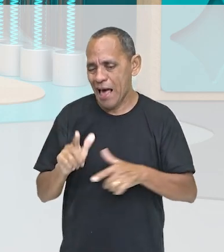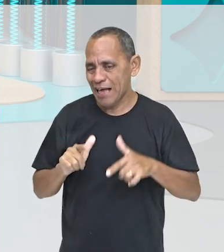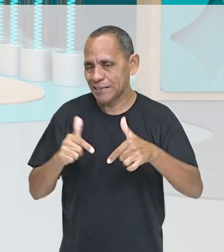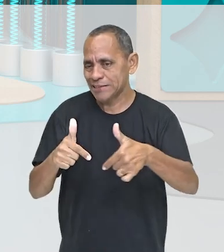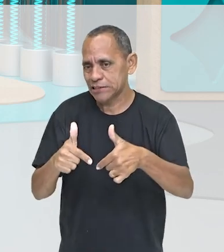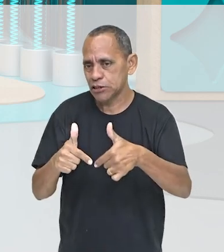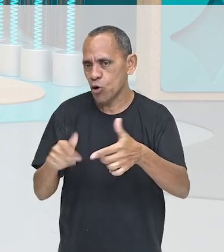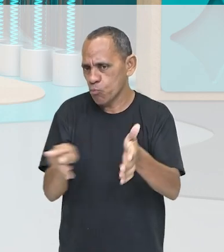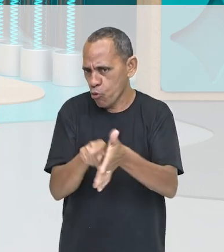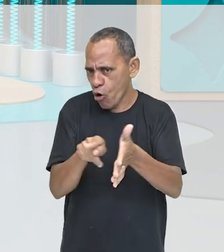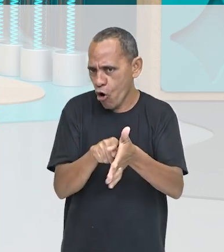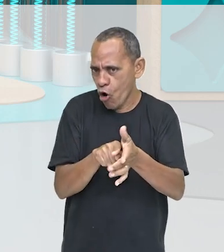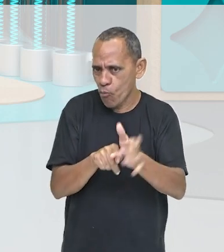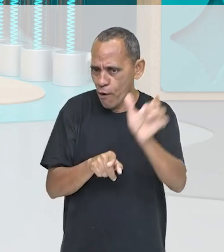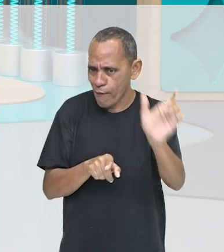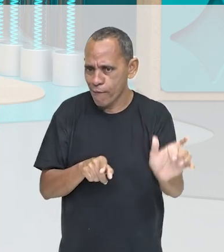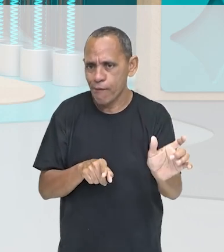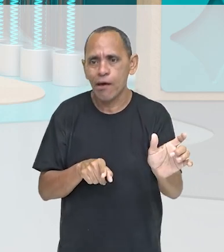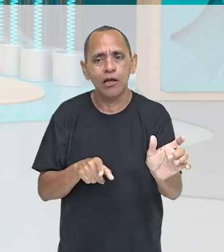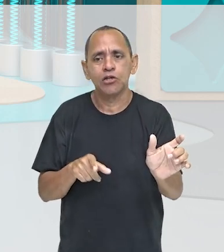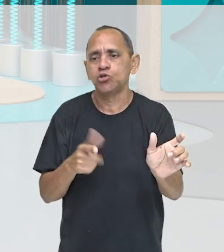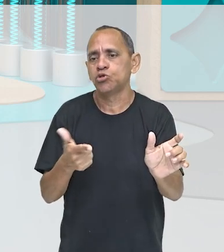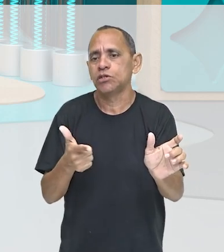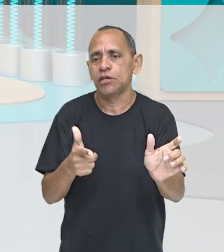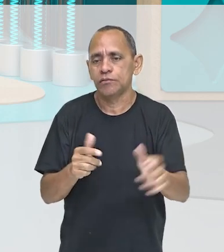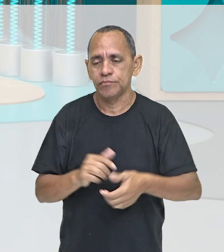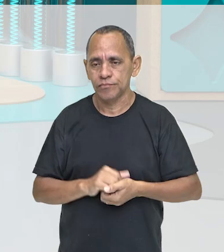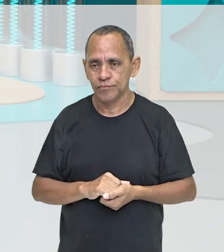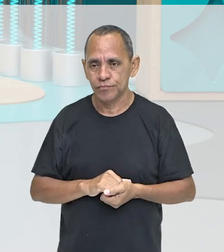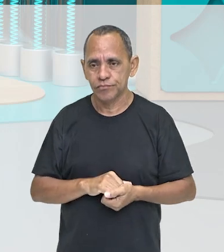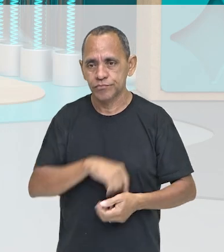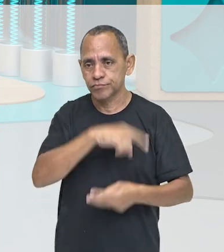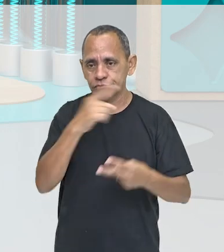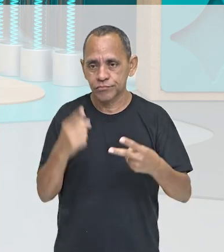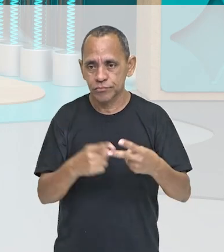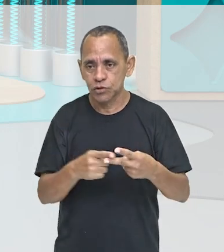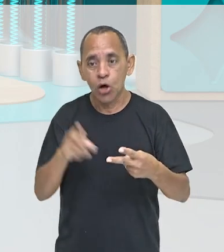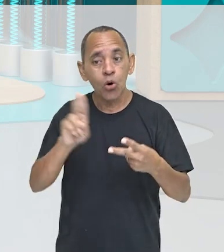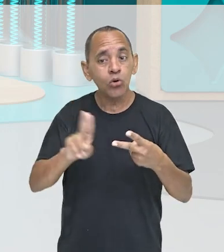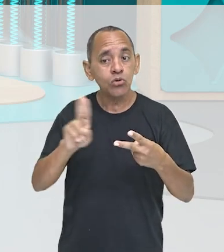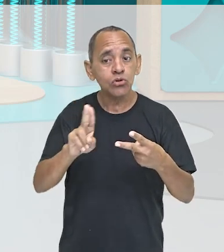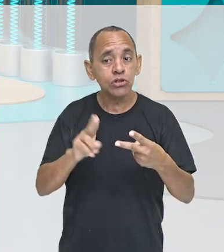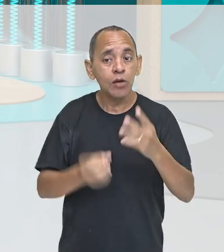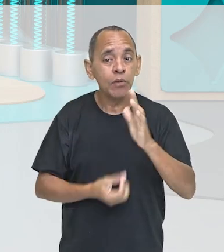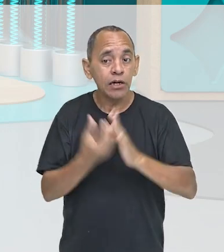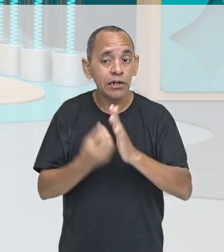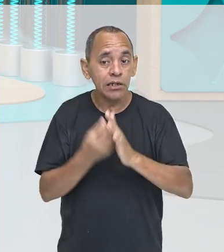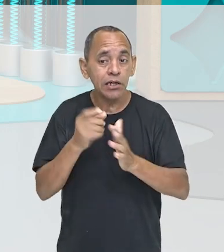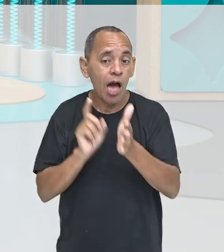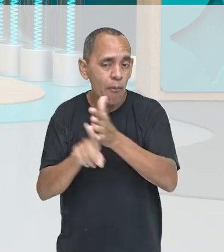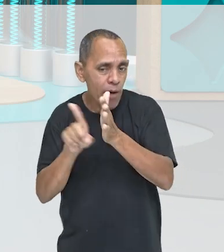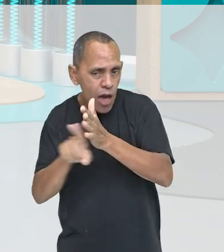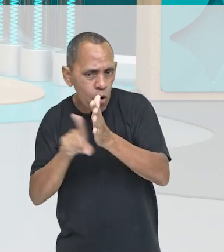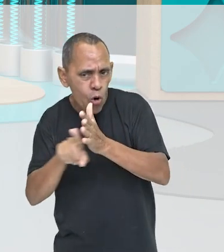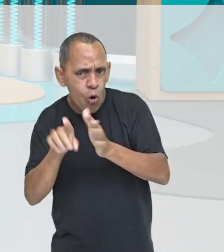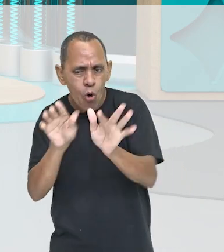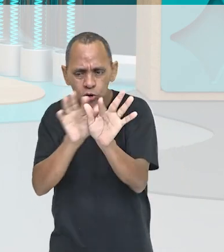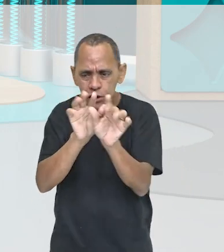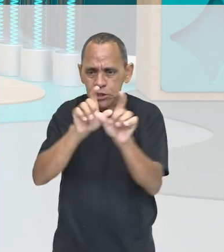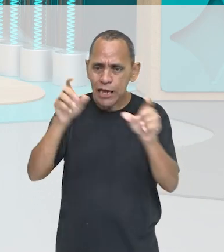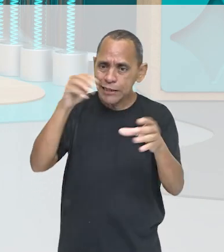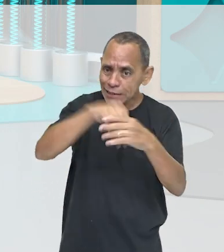de um outro verbo para indicar uma ação, tá? Segundo aspecto, são usados para formar perguntas em frases